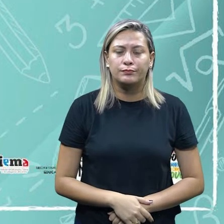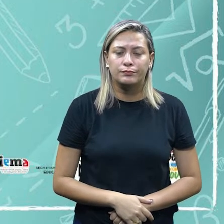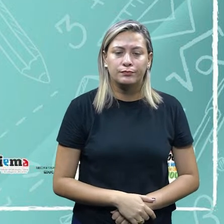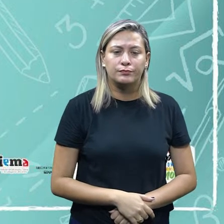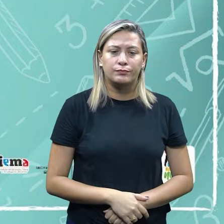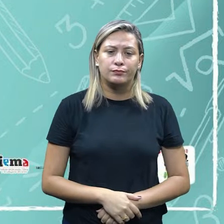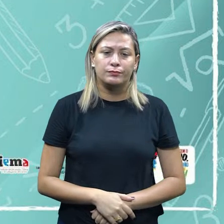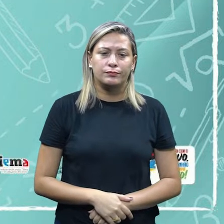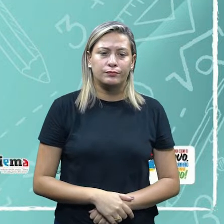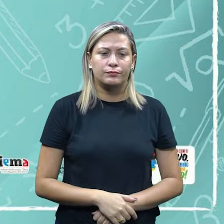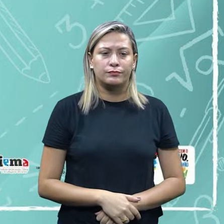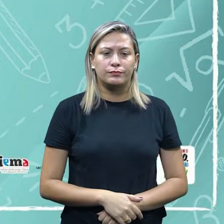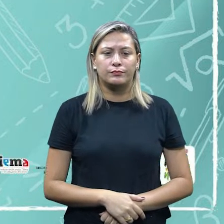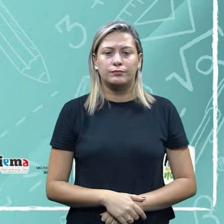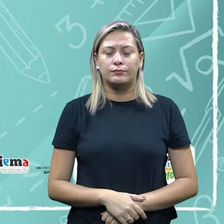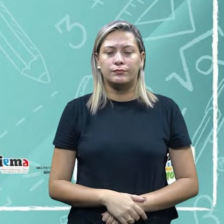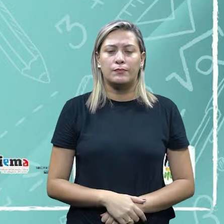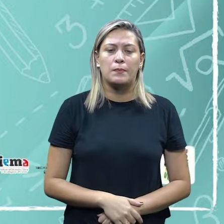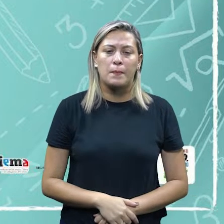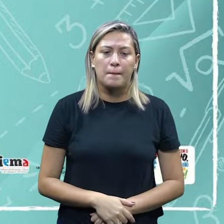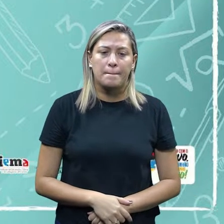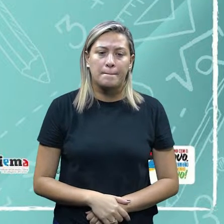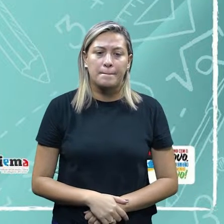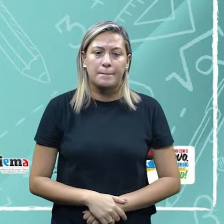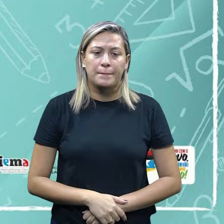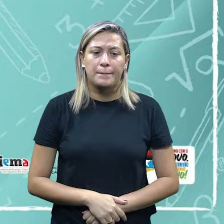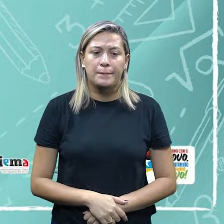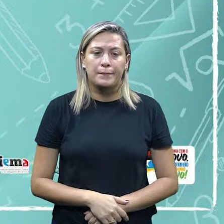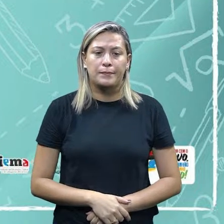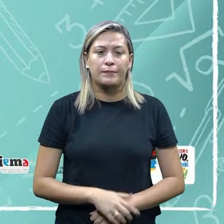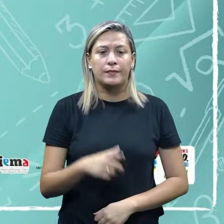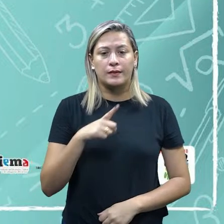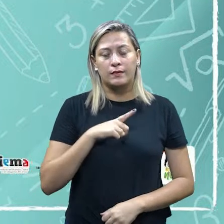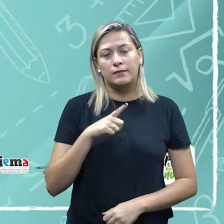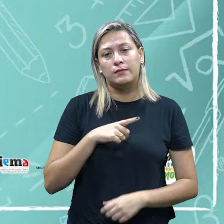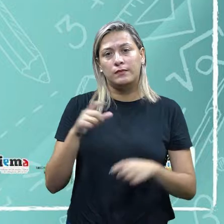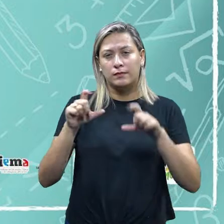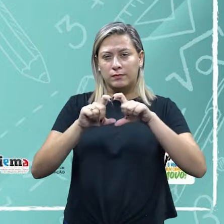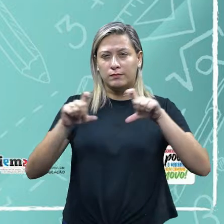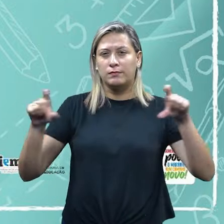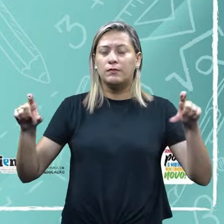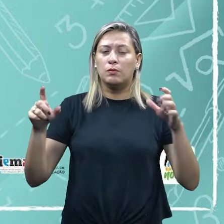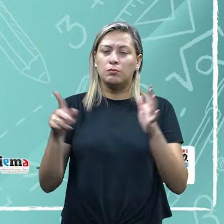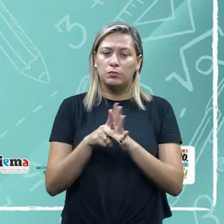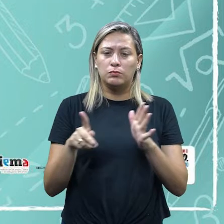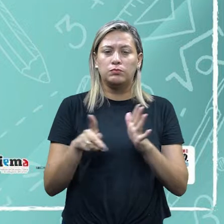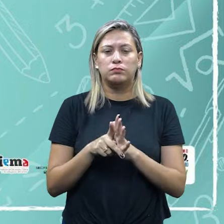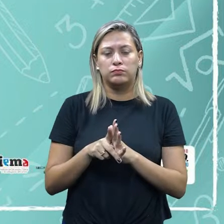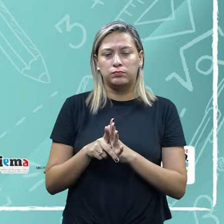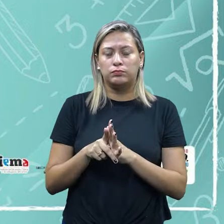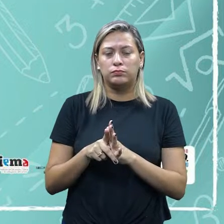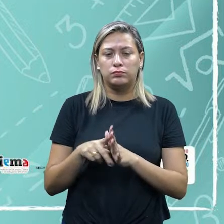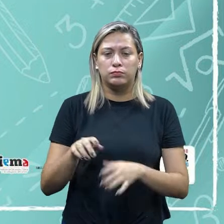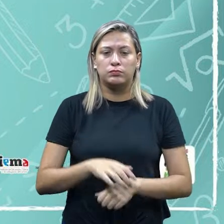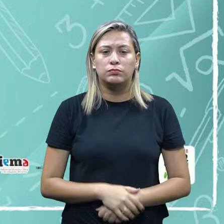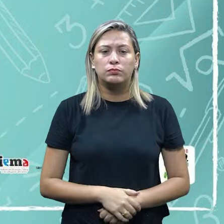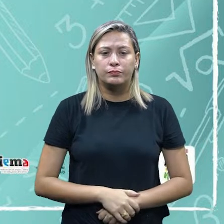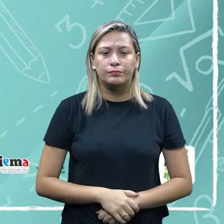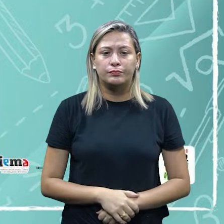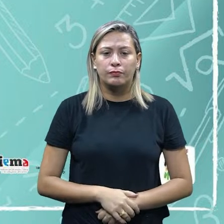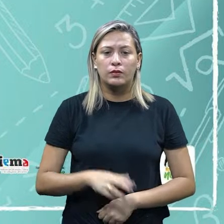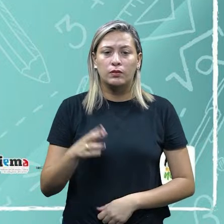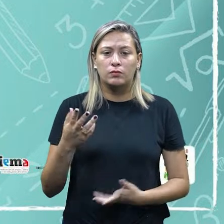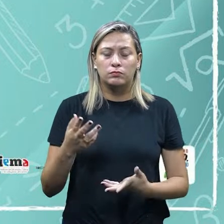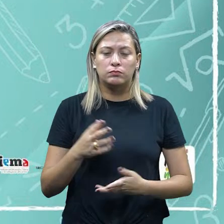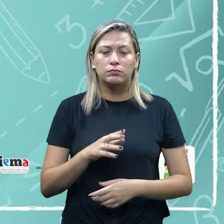né? E aí a interface do AutoCAD é composta pelos componentes padrões da interface do Windows. Então se você já tem